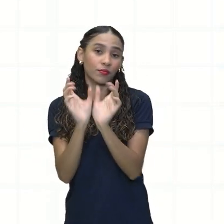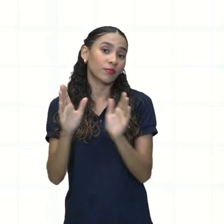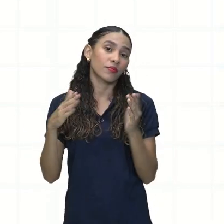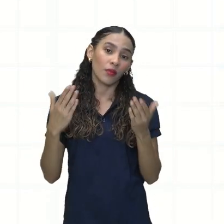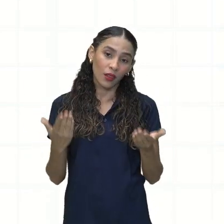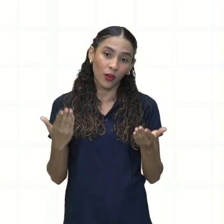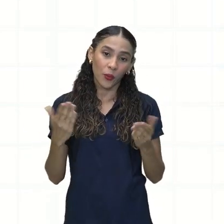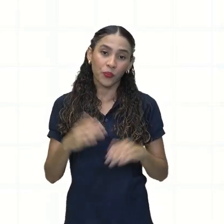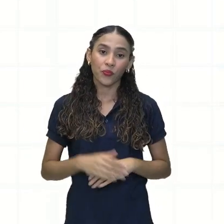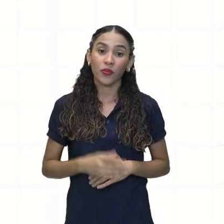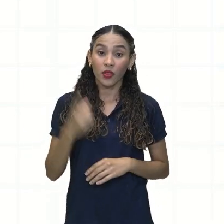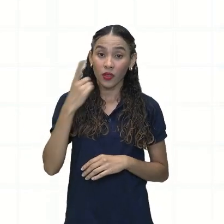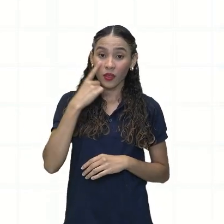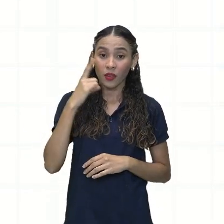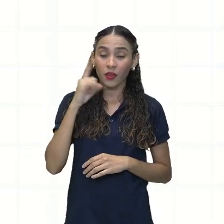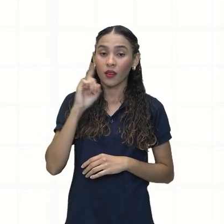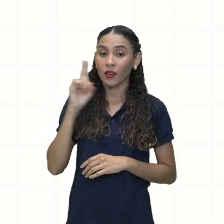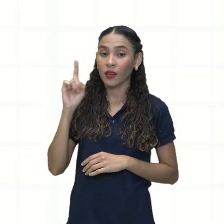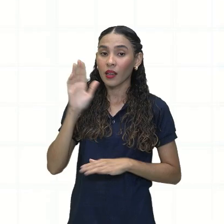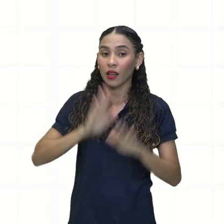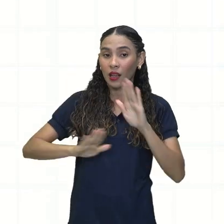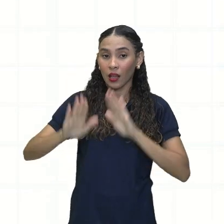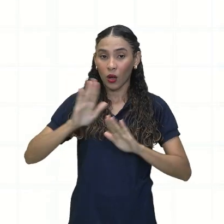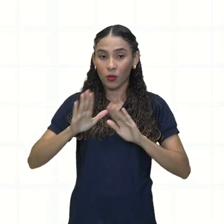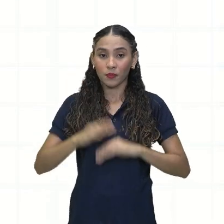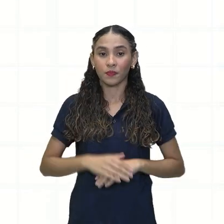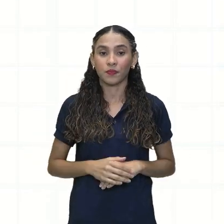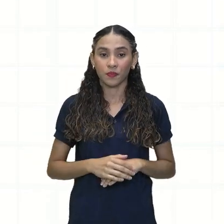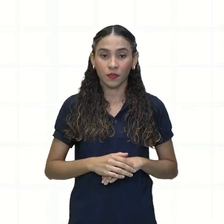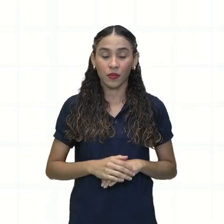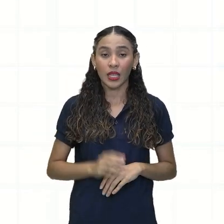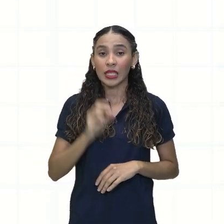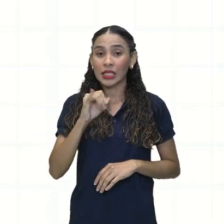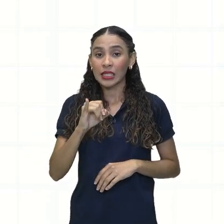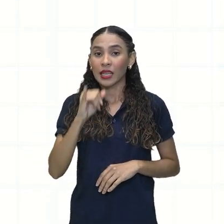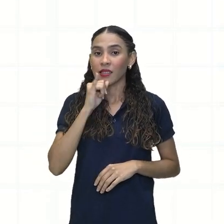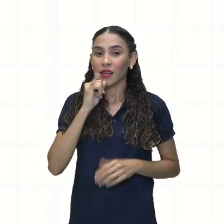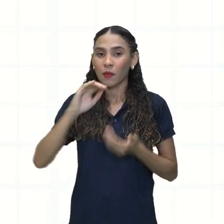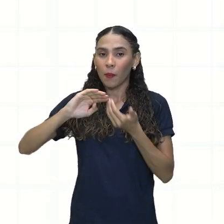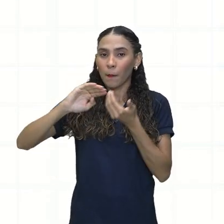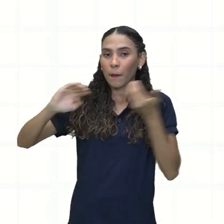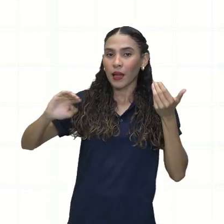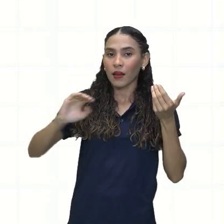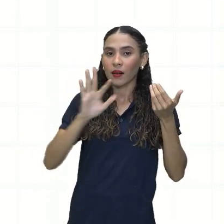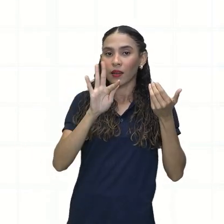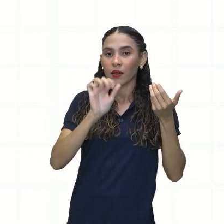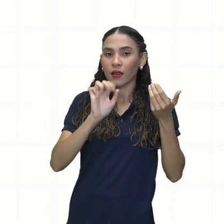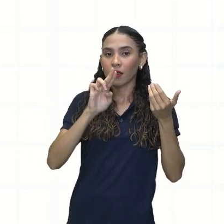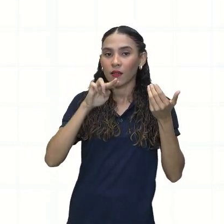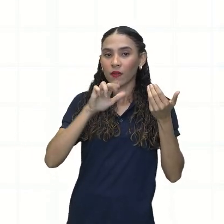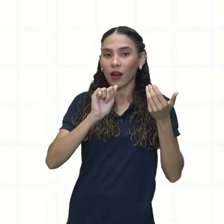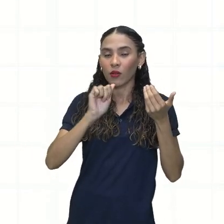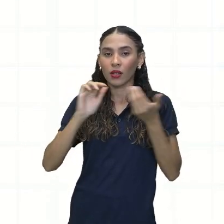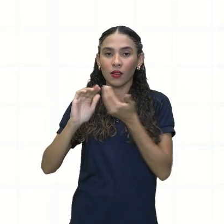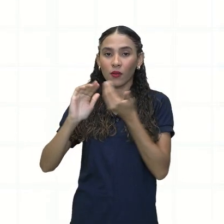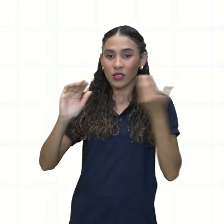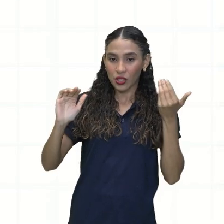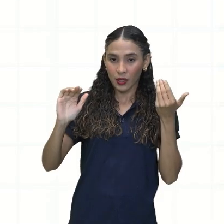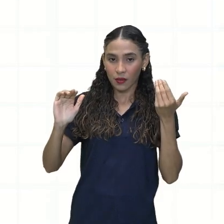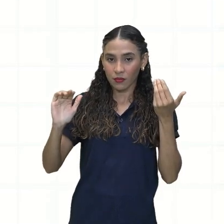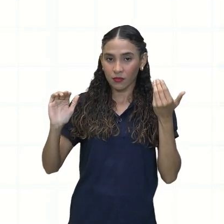Bom, vamos olhar aqui comigo com muita calma. Se eu tiro a palavra fauna, fica